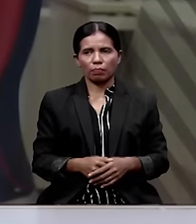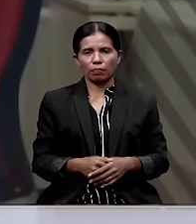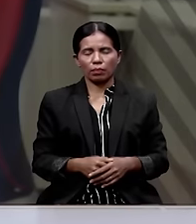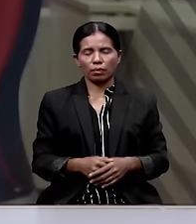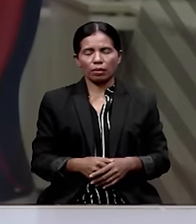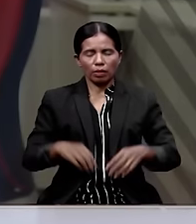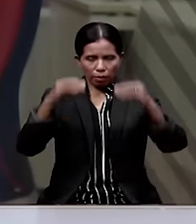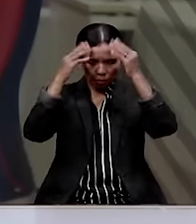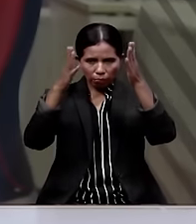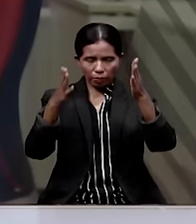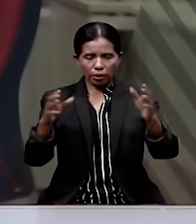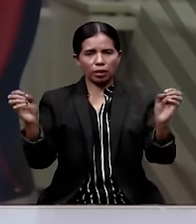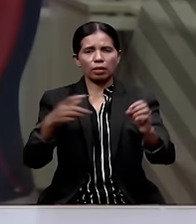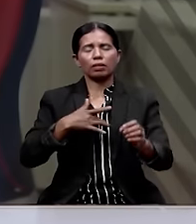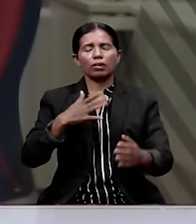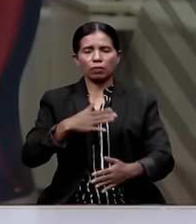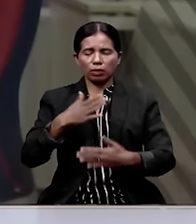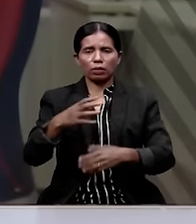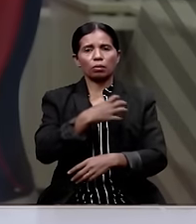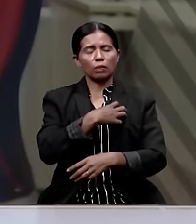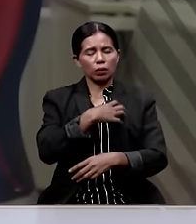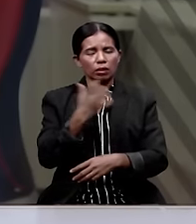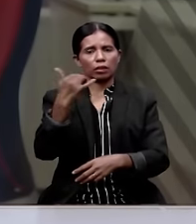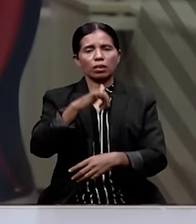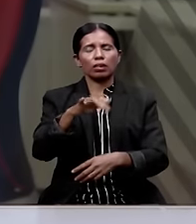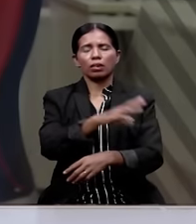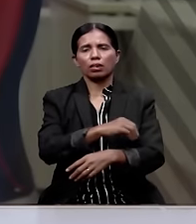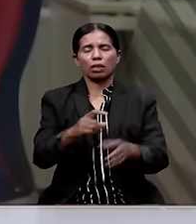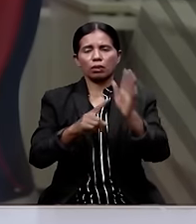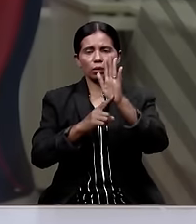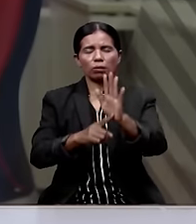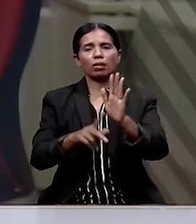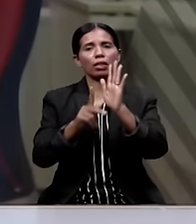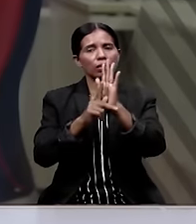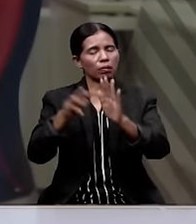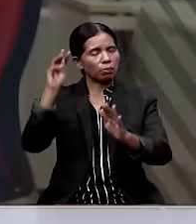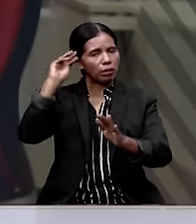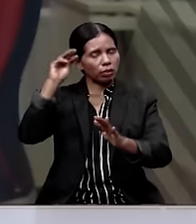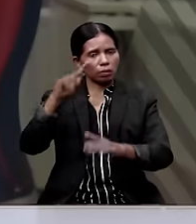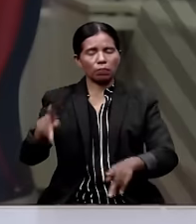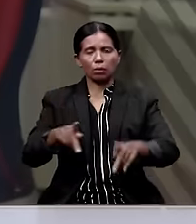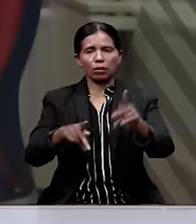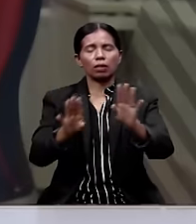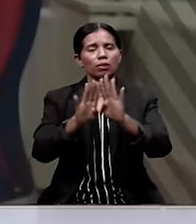Professor, contratar o lamento à atuação Penetelli, não se retou queixa para o Ministério Público, ato louco investigação.